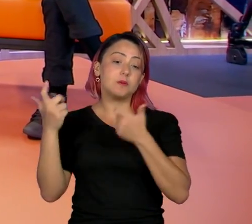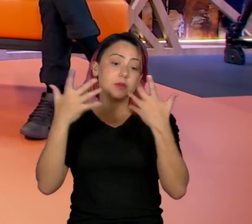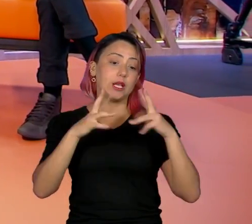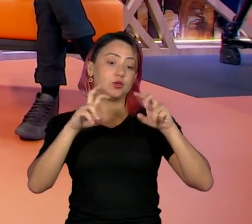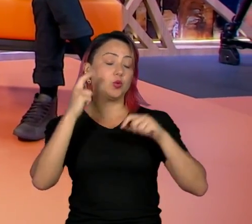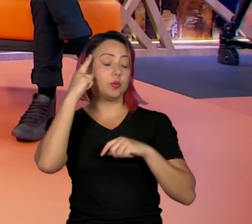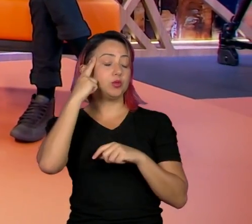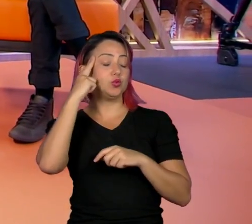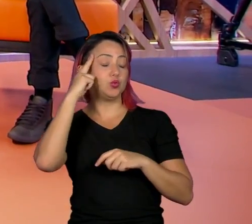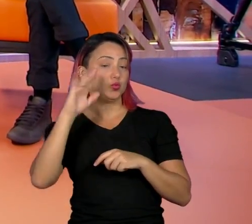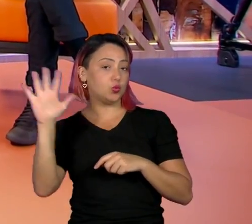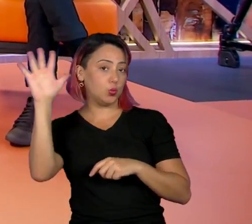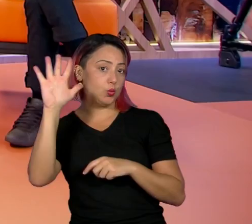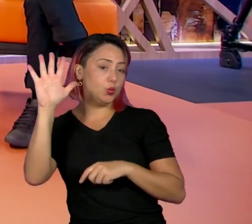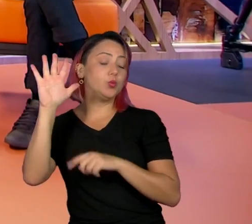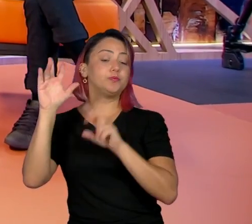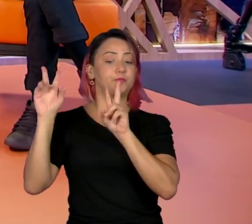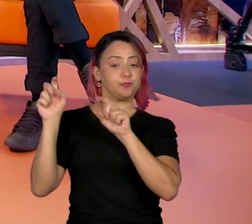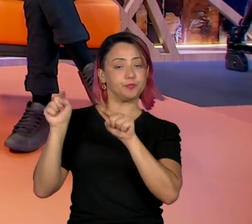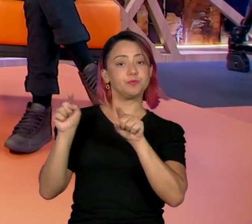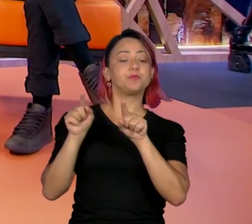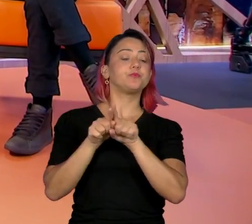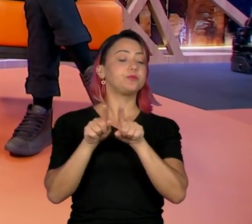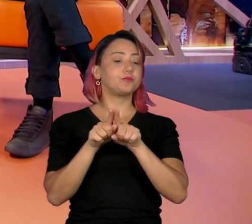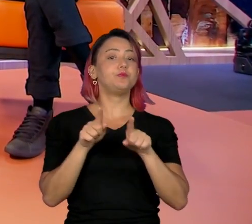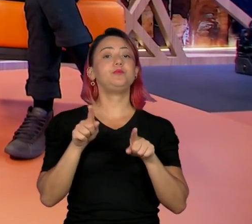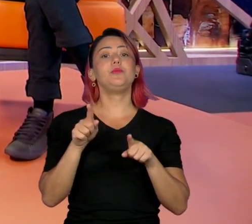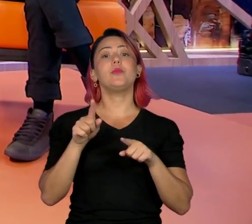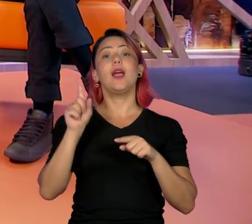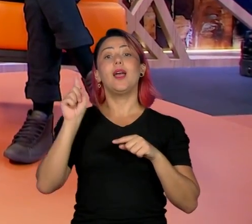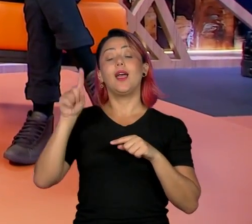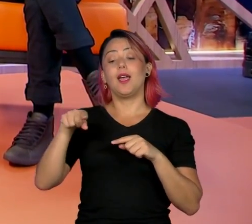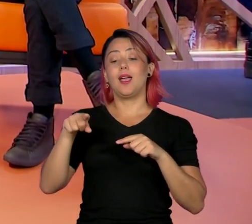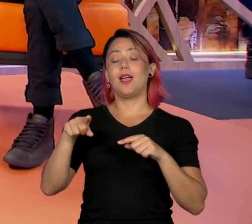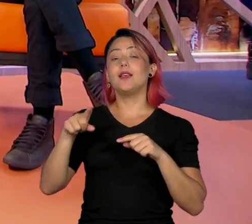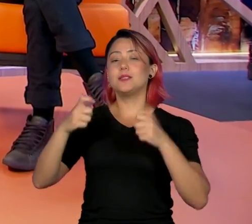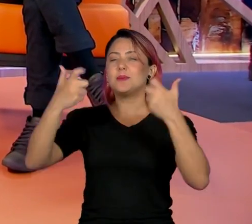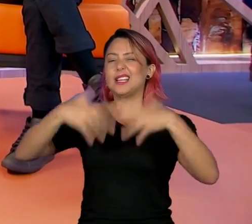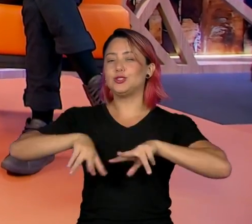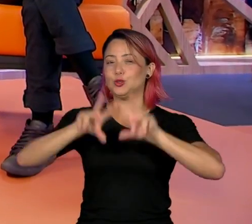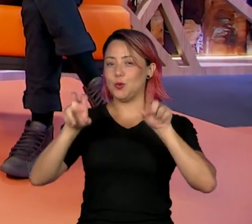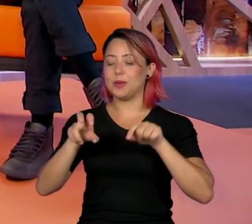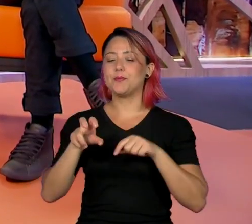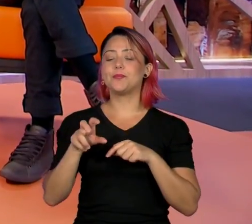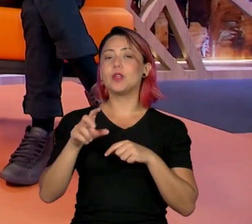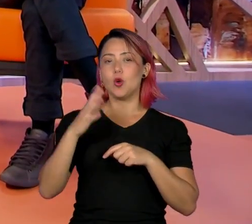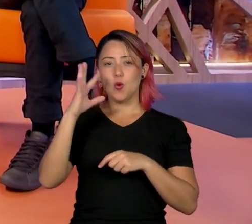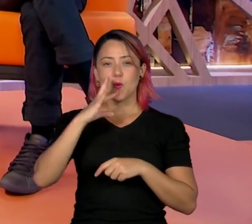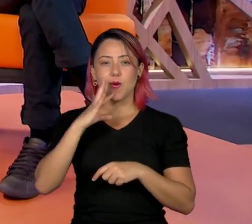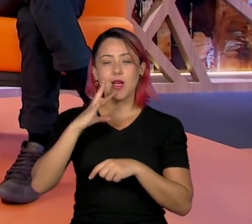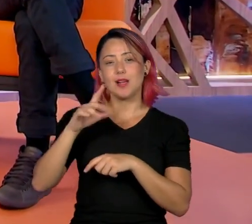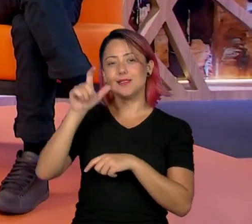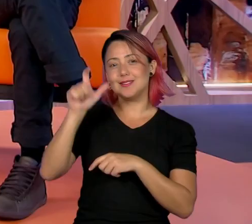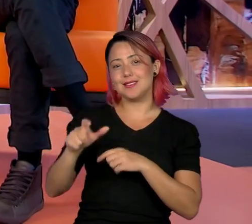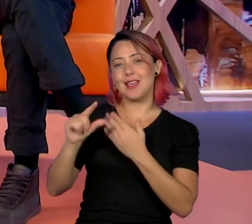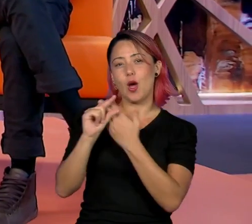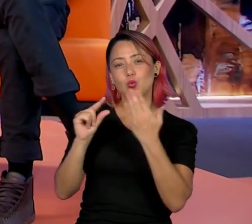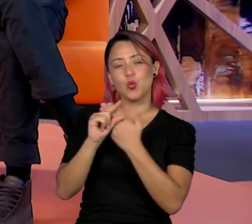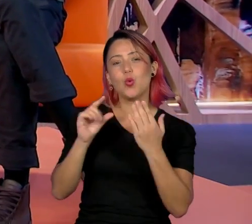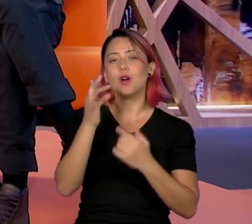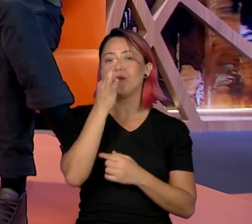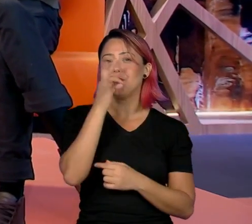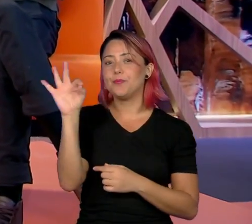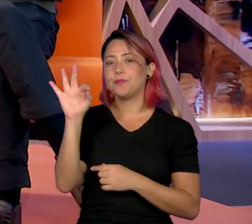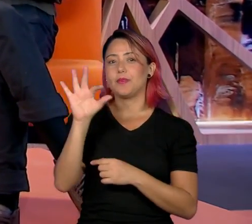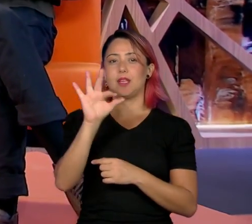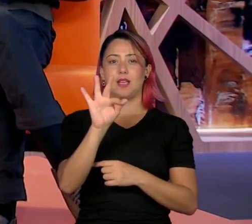sonho e que coloca ele em um outro lugar na nossa cultura é o Freud. E ele tem uma imagem que é uma expressão que é o trabalho